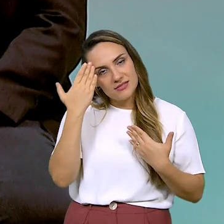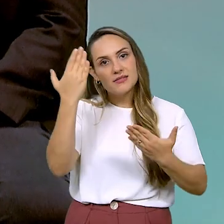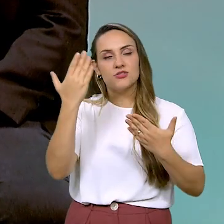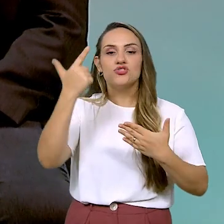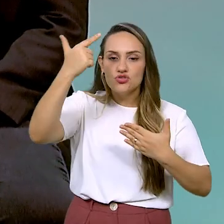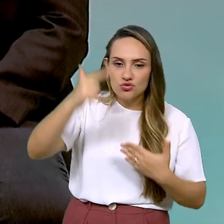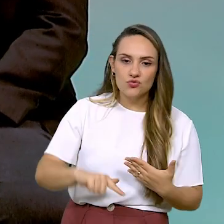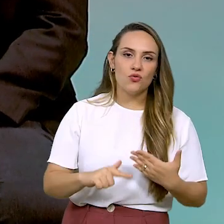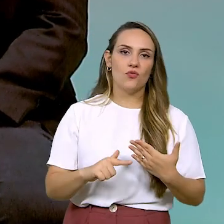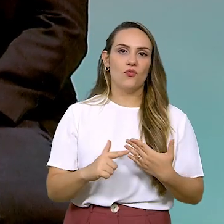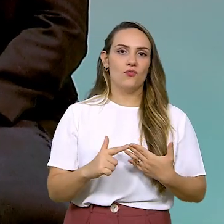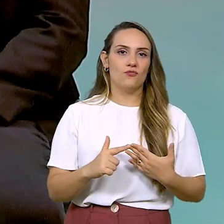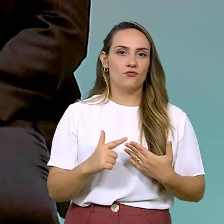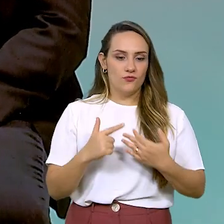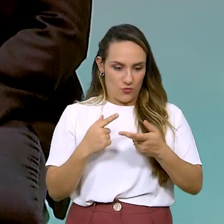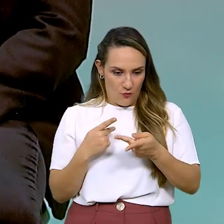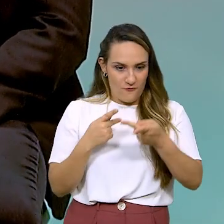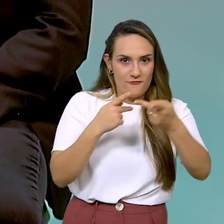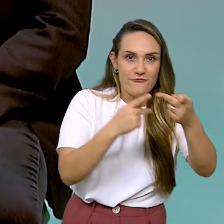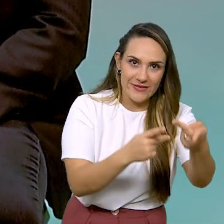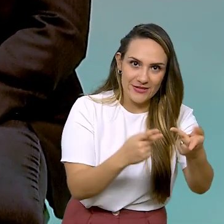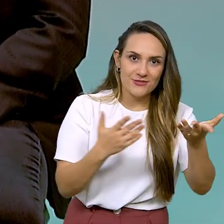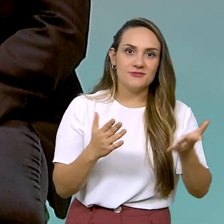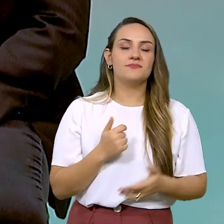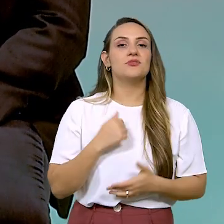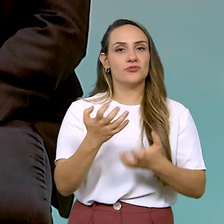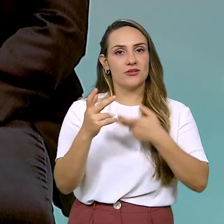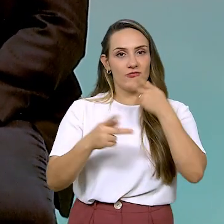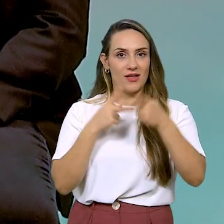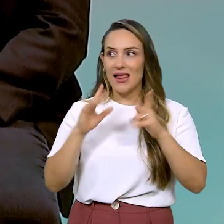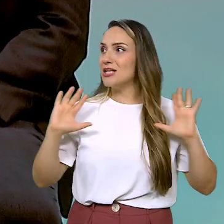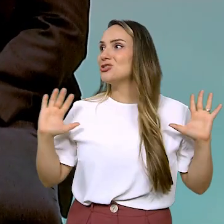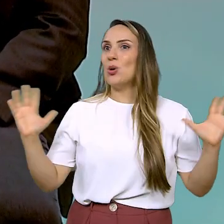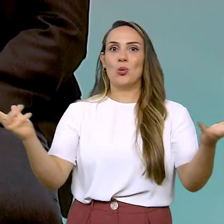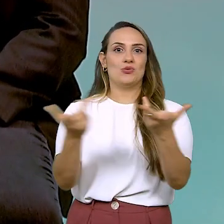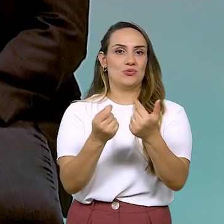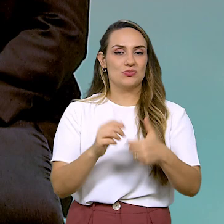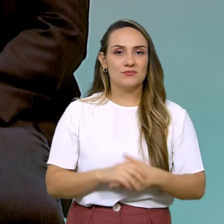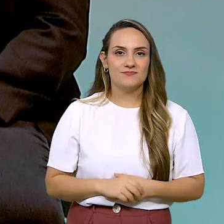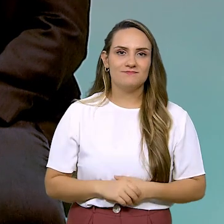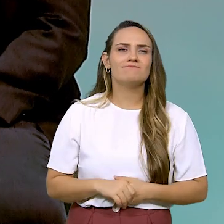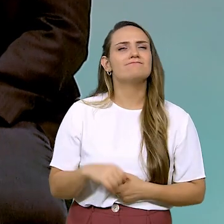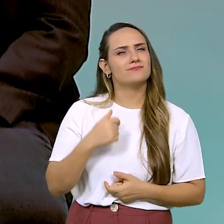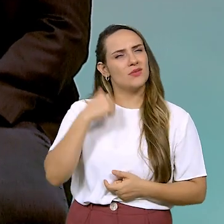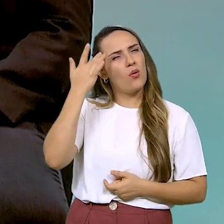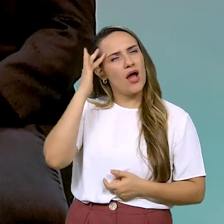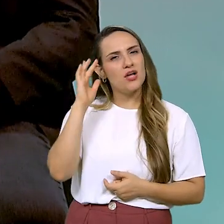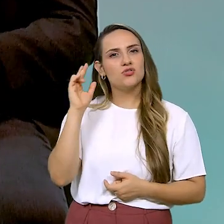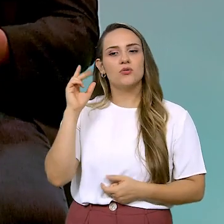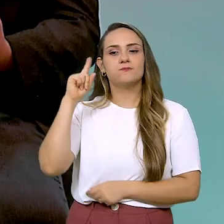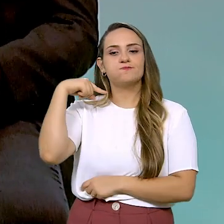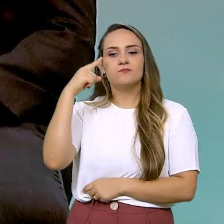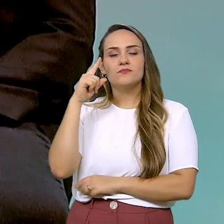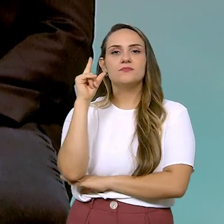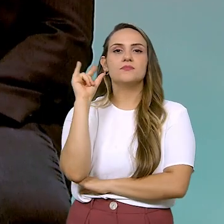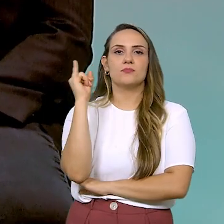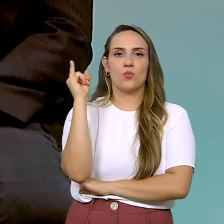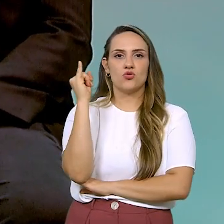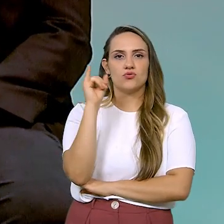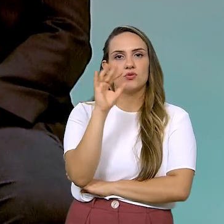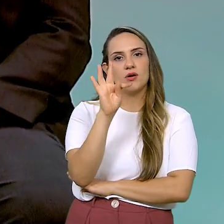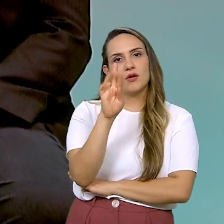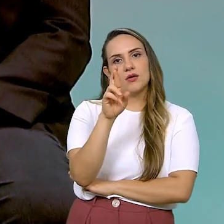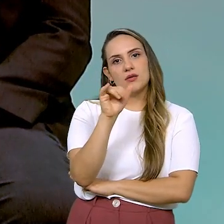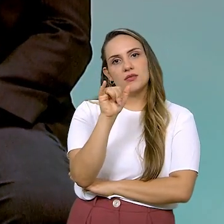de reiterar meu agradecimento aqui à participação no convite, né? Dizer a todos que eu acho assim que o direito tributário